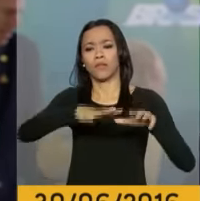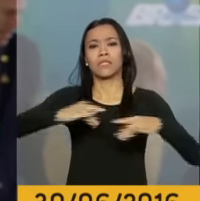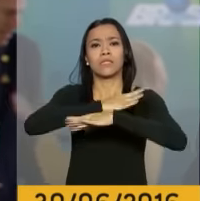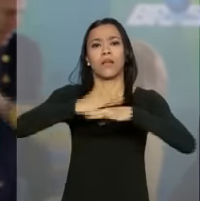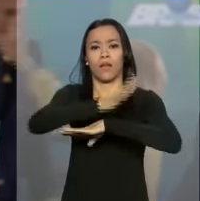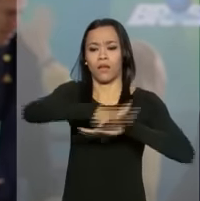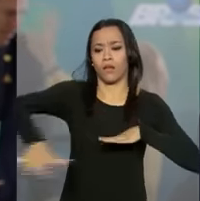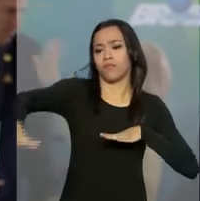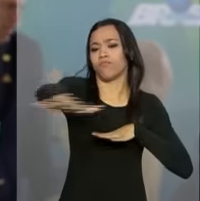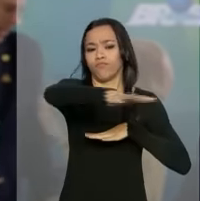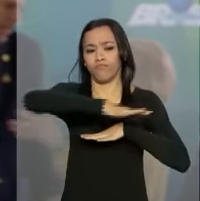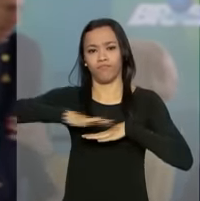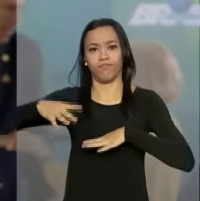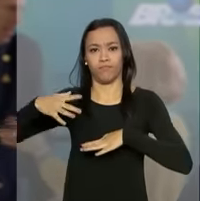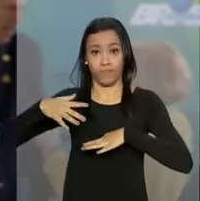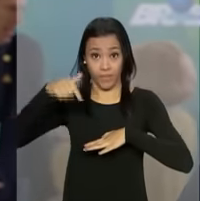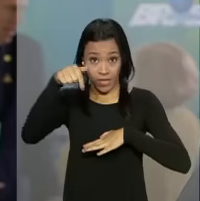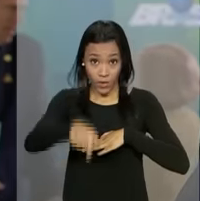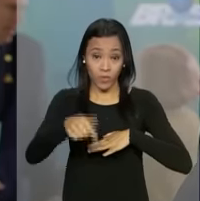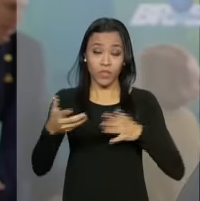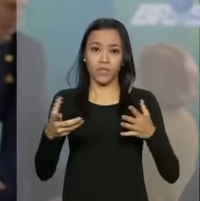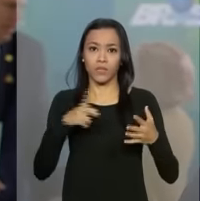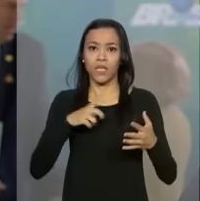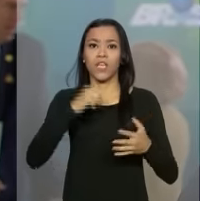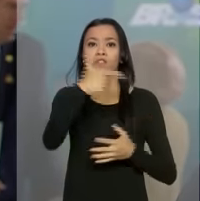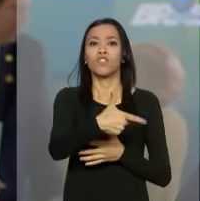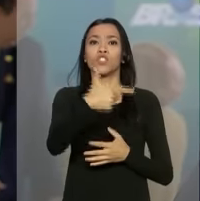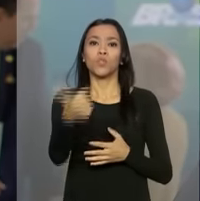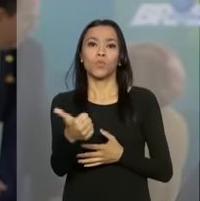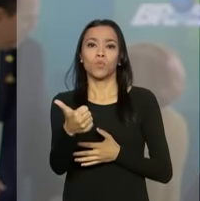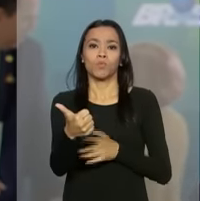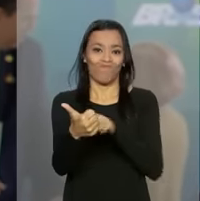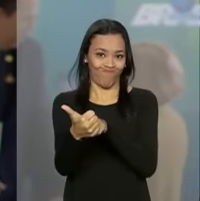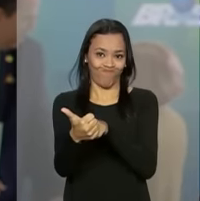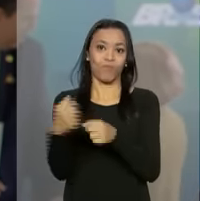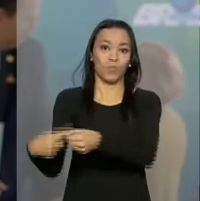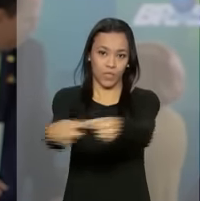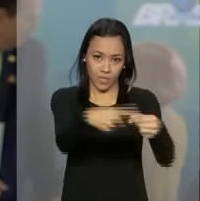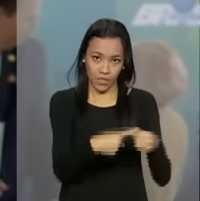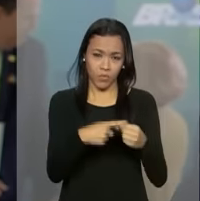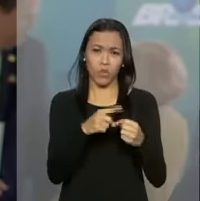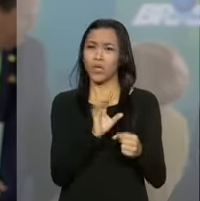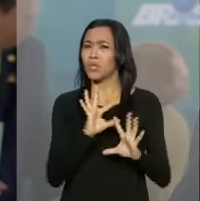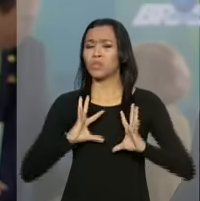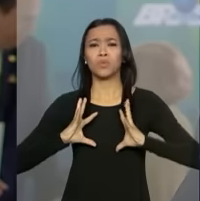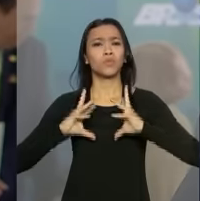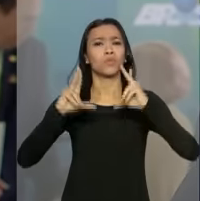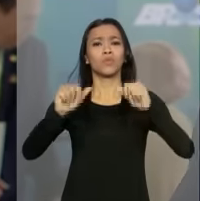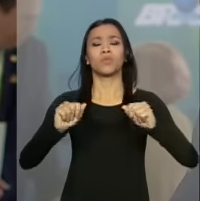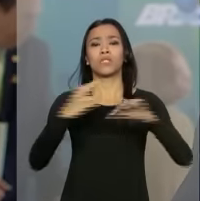área metropolitana, ela hoje detém uma relação de 21 municípios. Todas as cidades do mundo hoje,